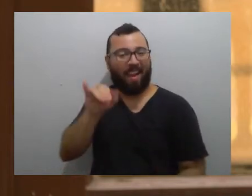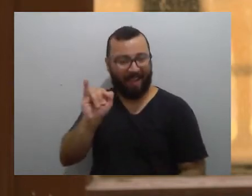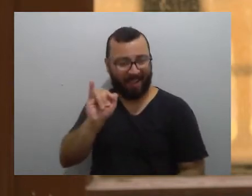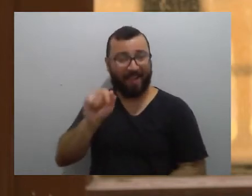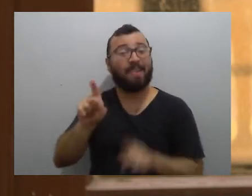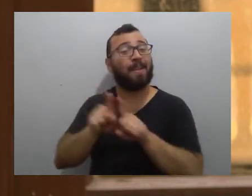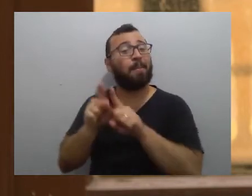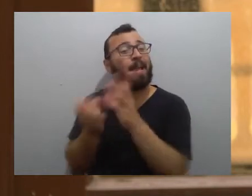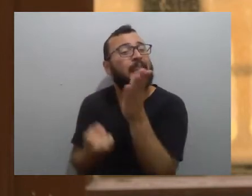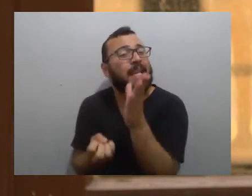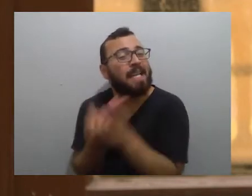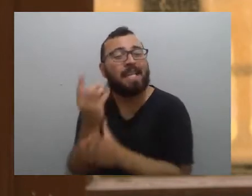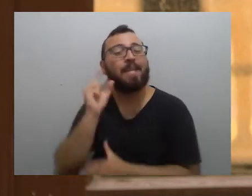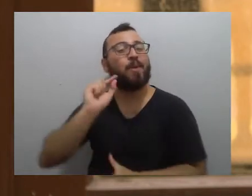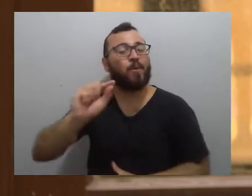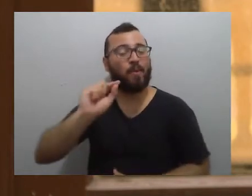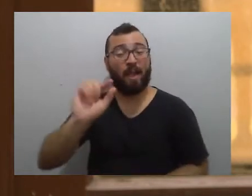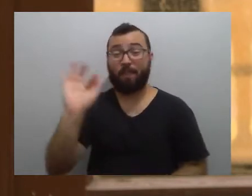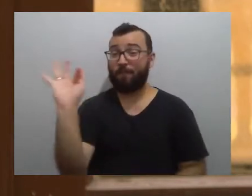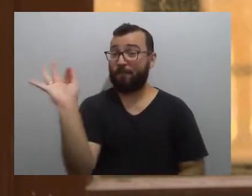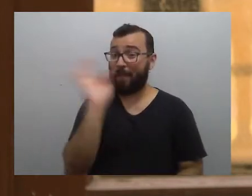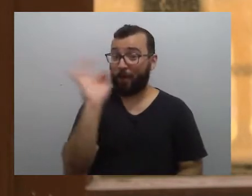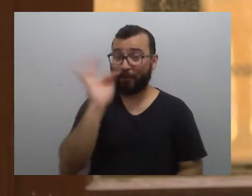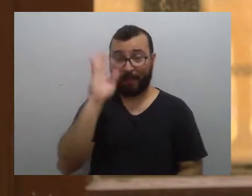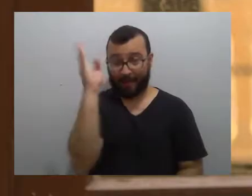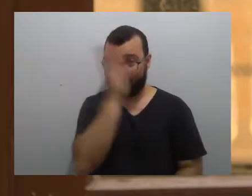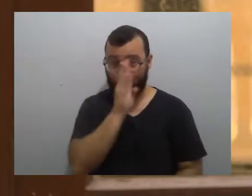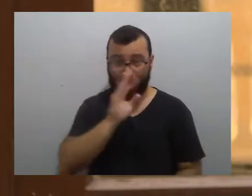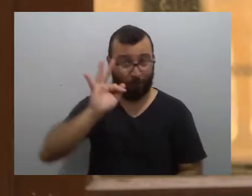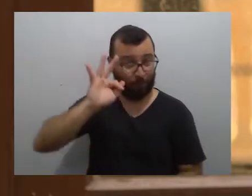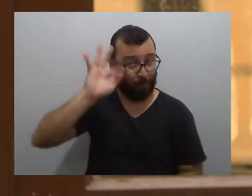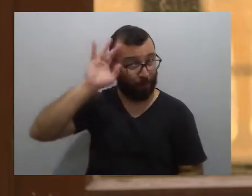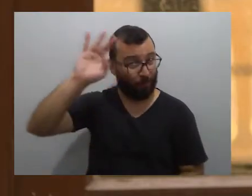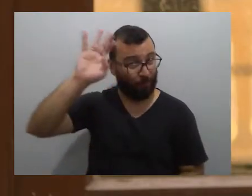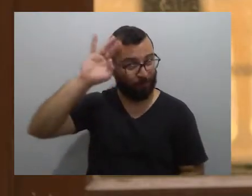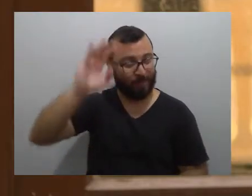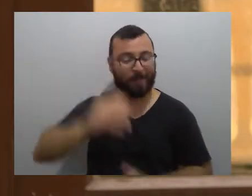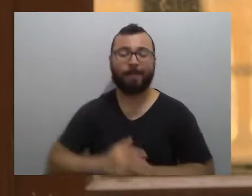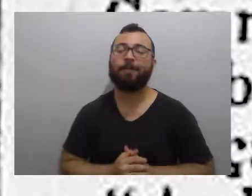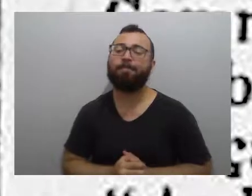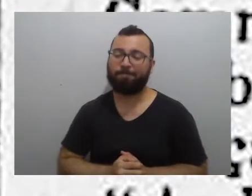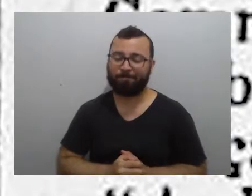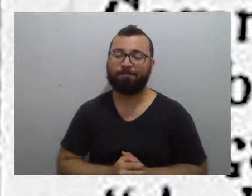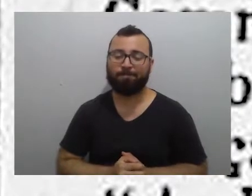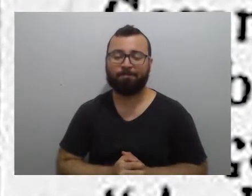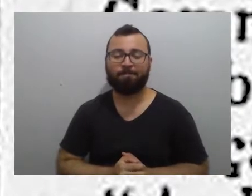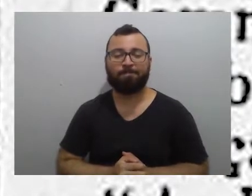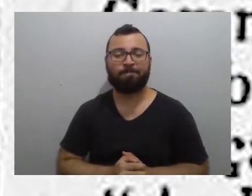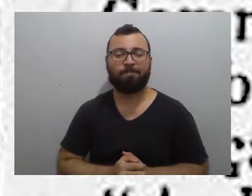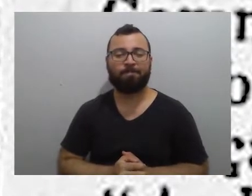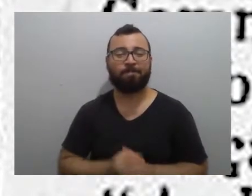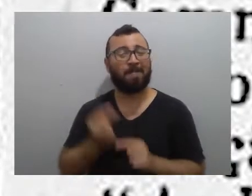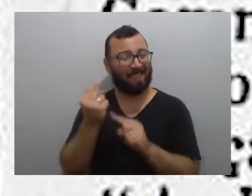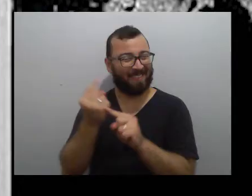universidades brasileiras. Havia também a questão do embate, especialmente aqui no Rio de Janeiro, no Distrito Federal,